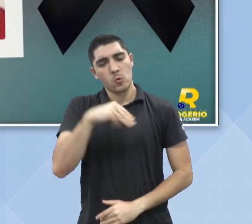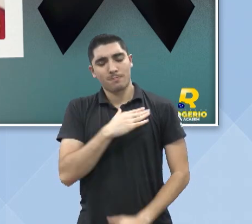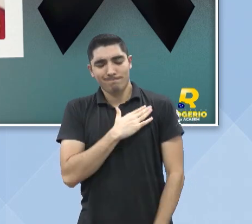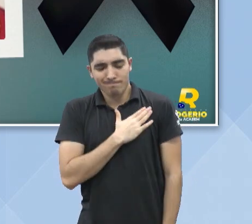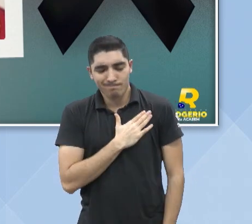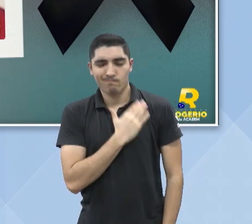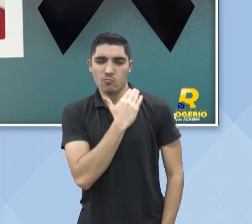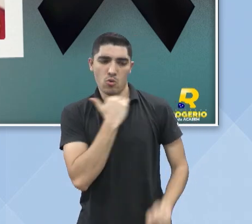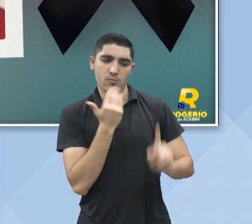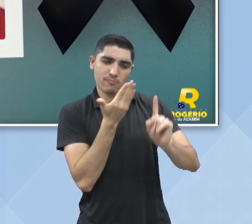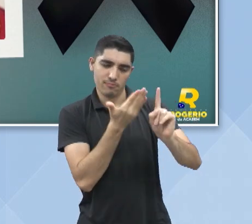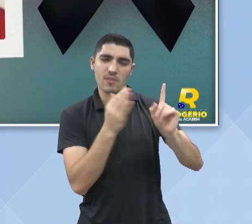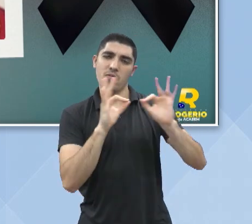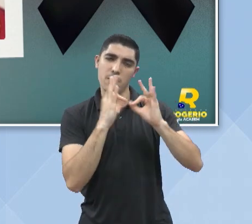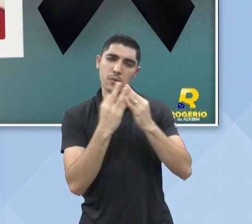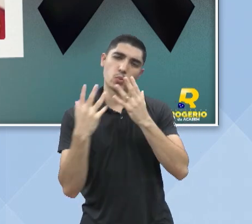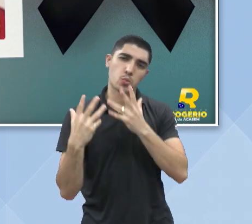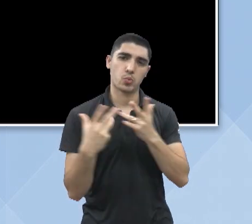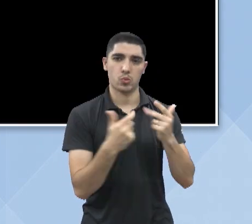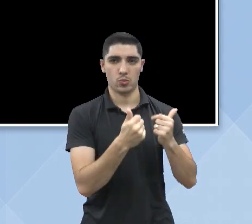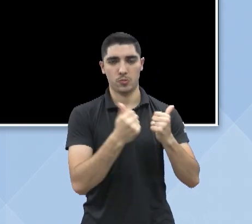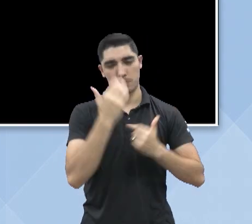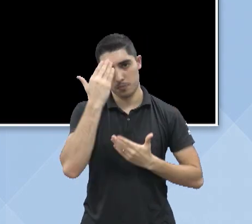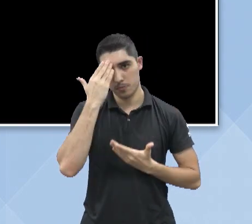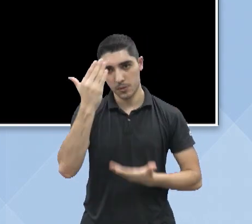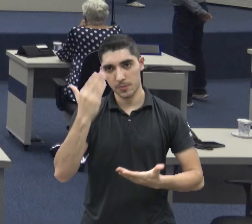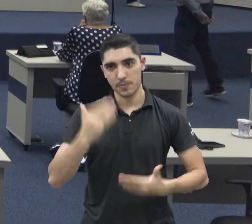todas as famílias. Obrigado, senhor presidente.